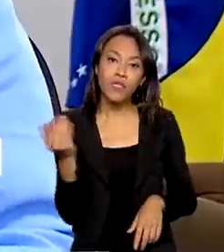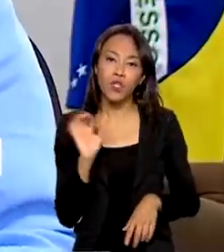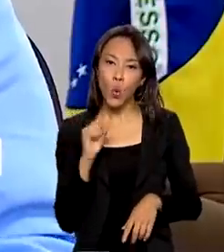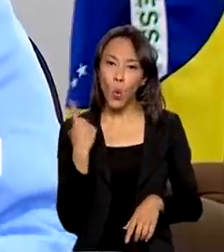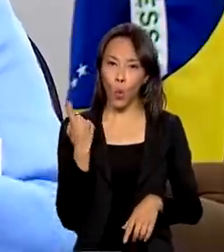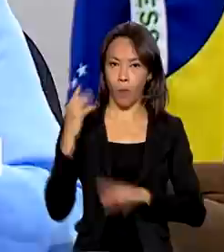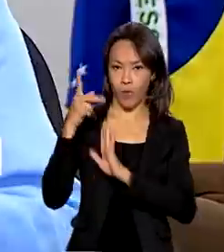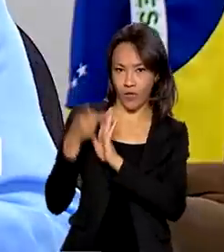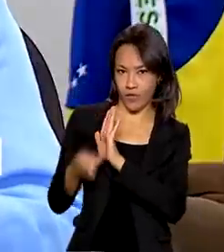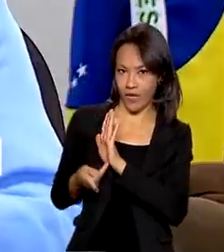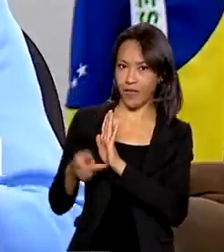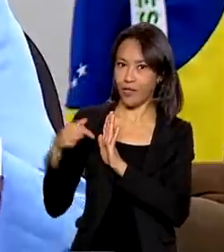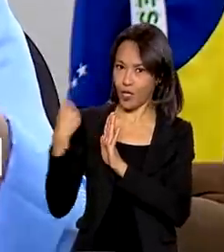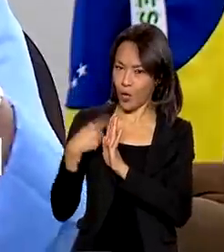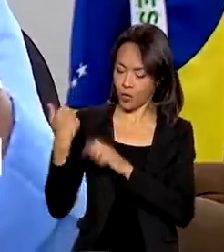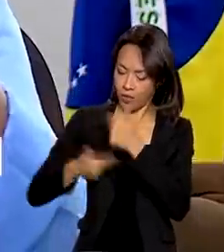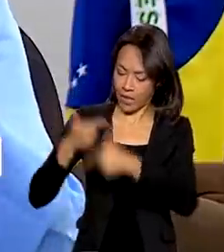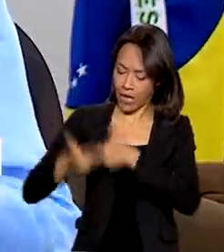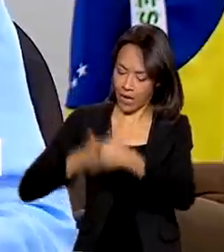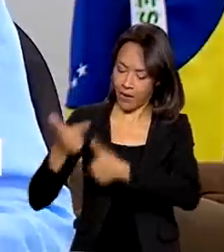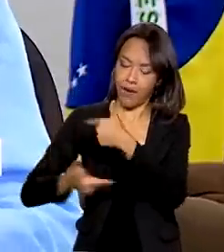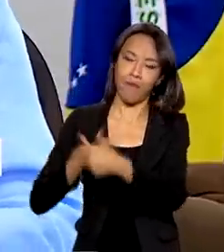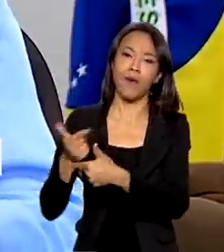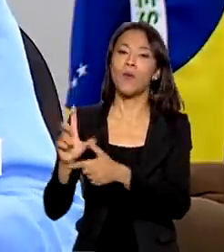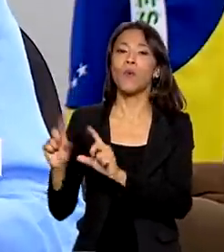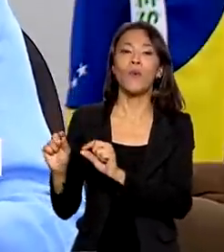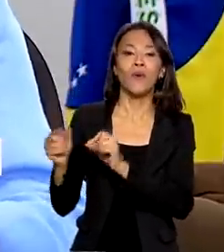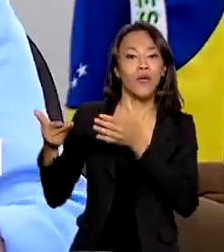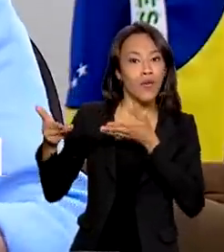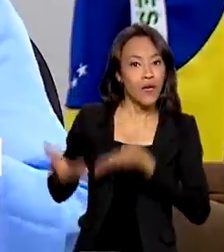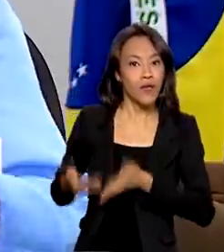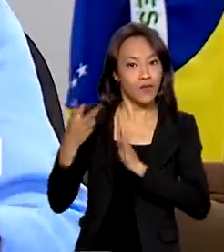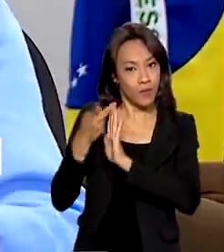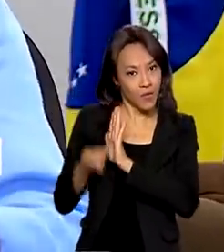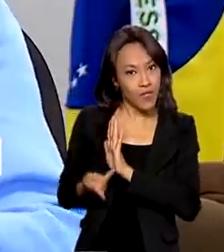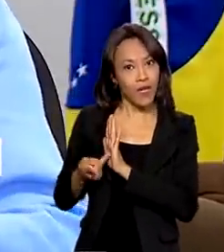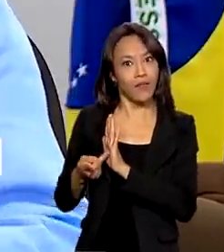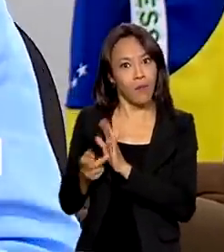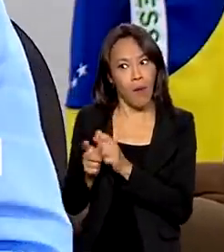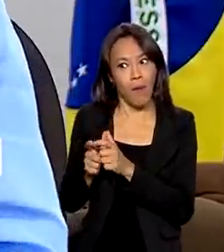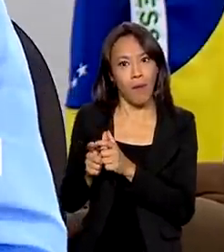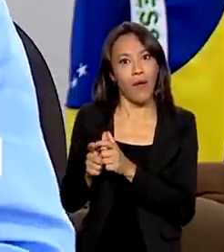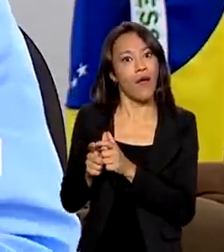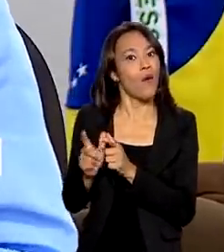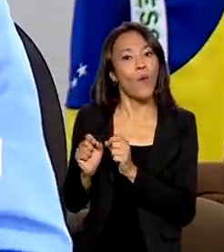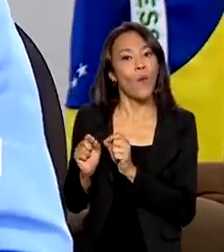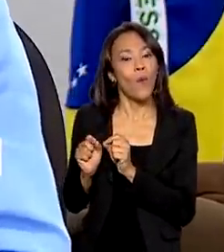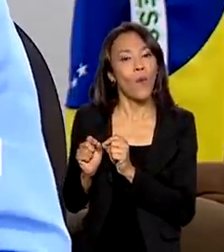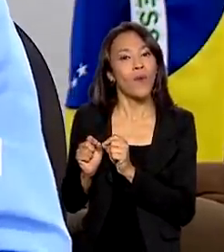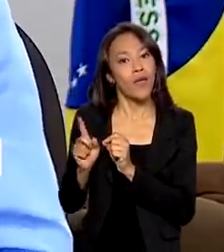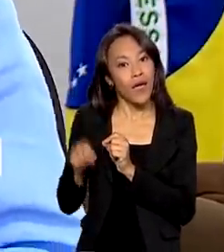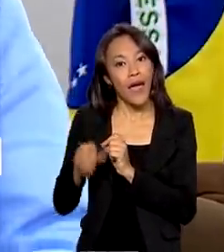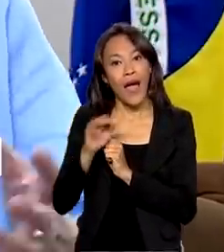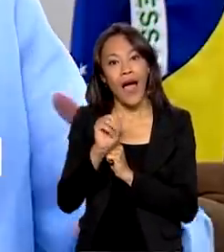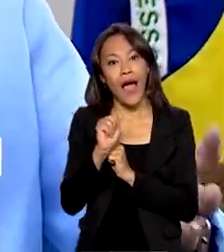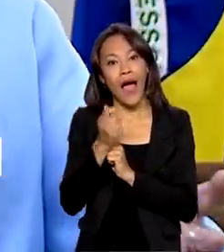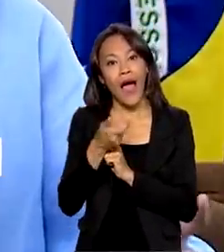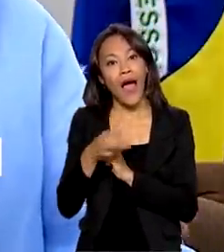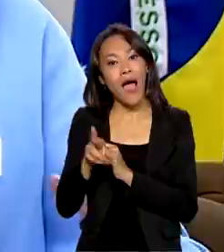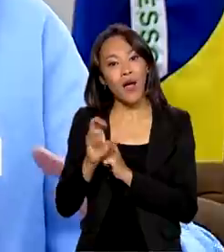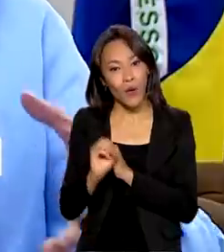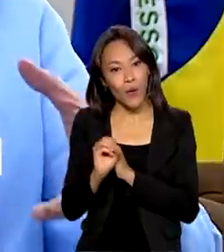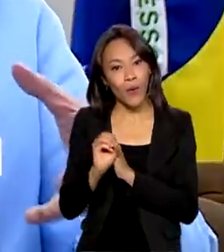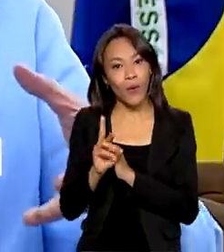dos projetos que a gente está trabalhando para que ele seja mais que ele cresça mais que a água ou residência